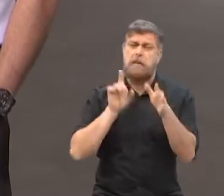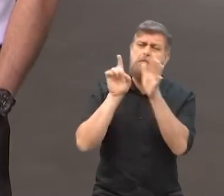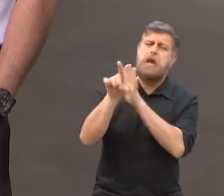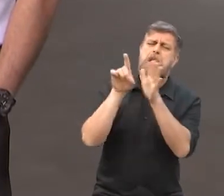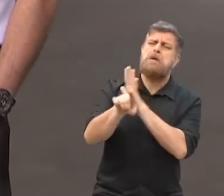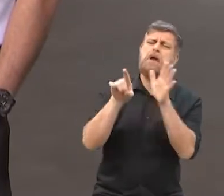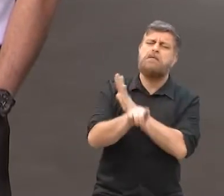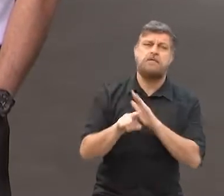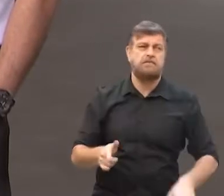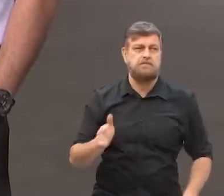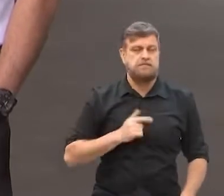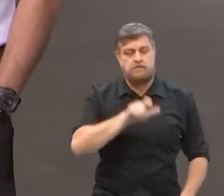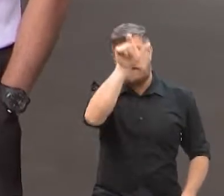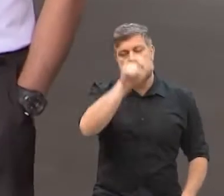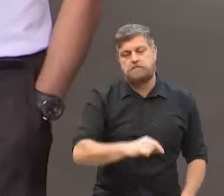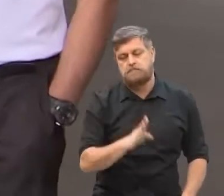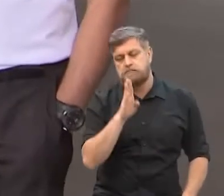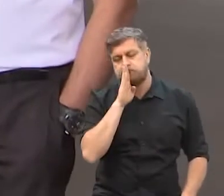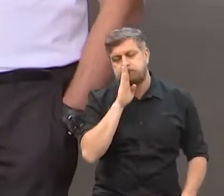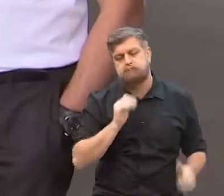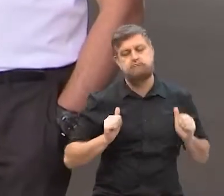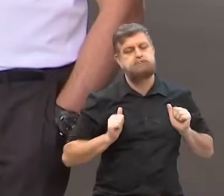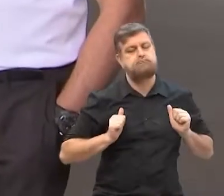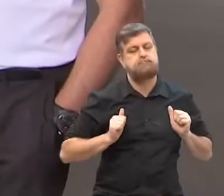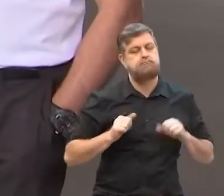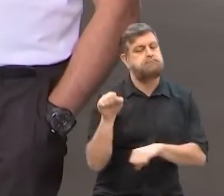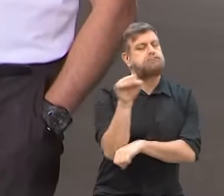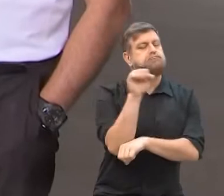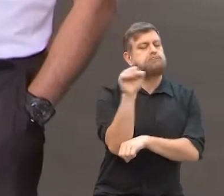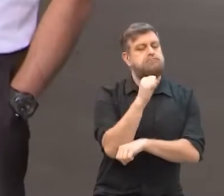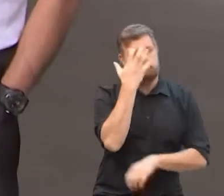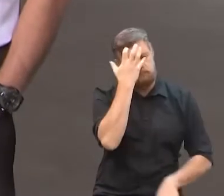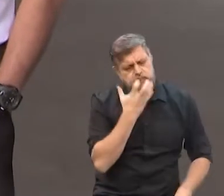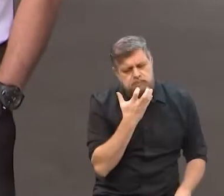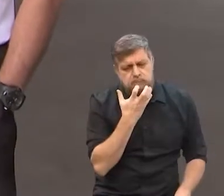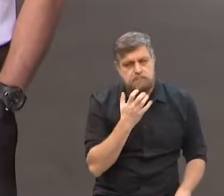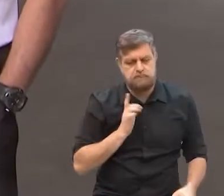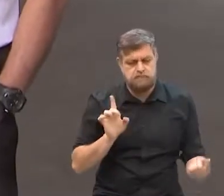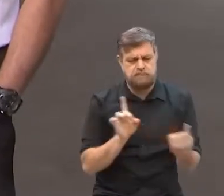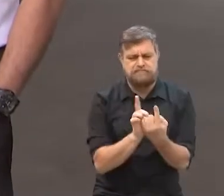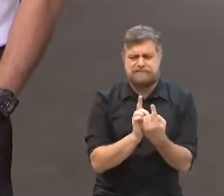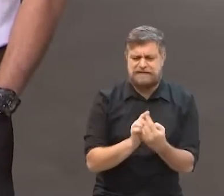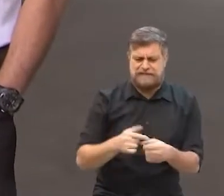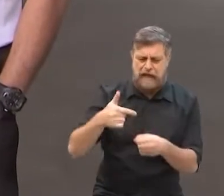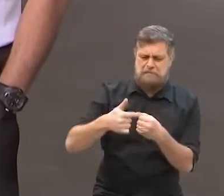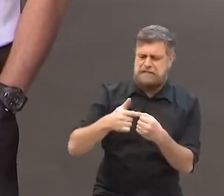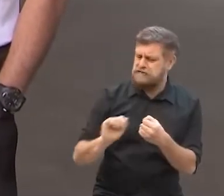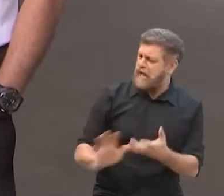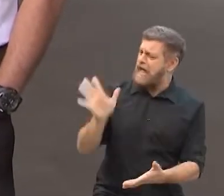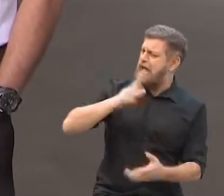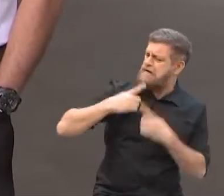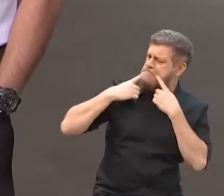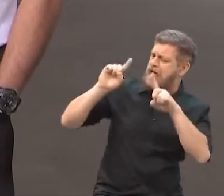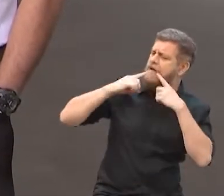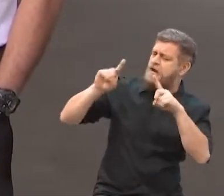pergunta como você tá, até o cara que chega, não olha na sua cara, o cara que chega e reclama do preço da gasolina, o cara que